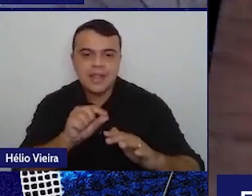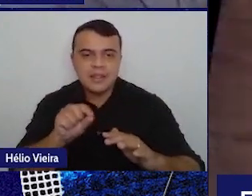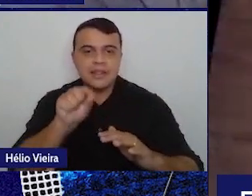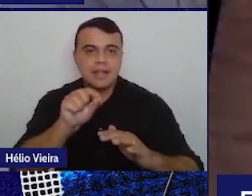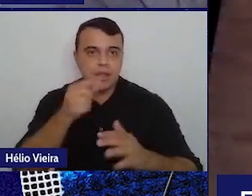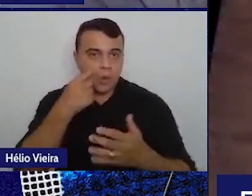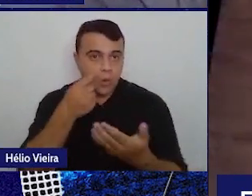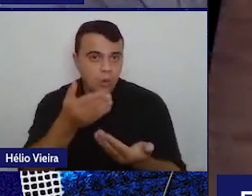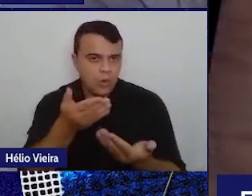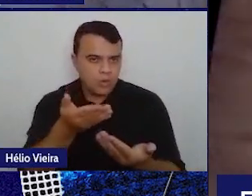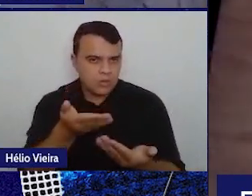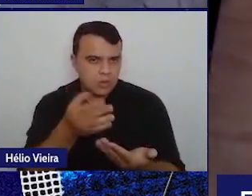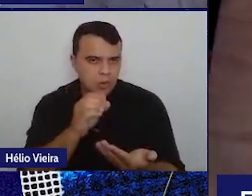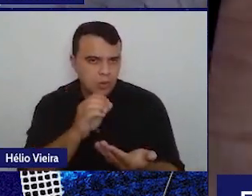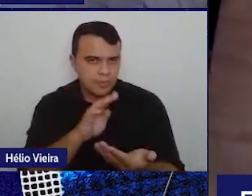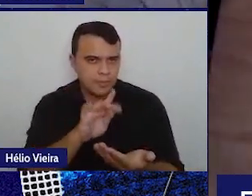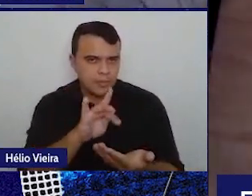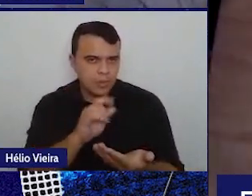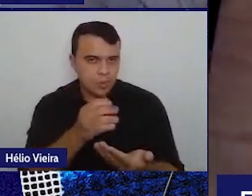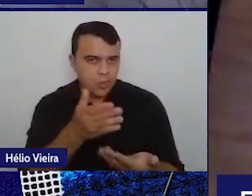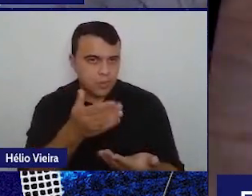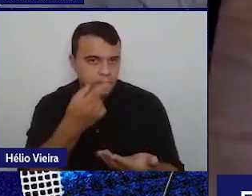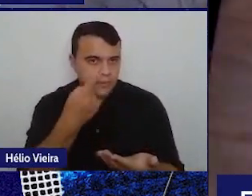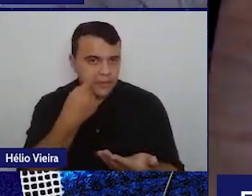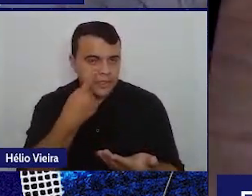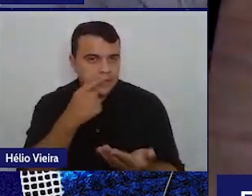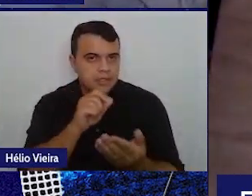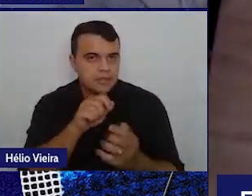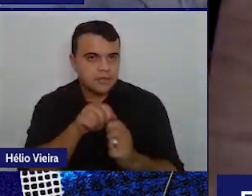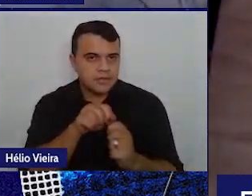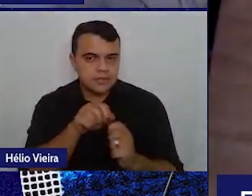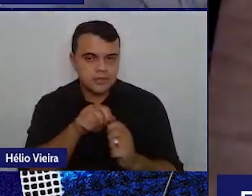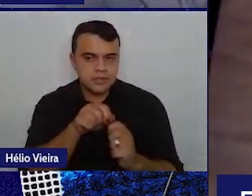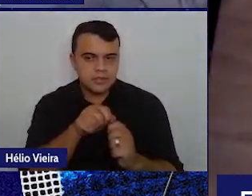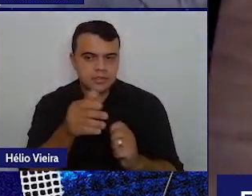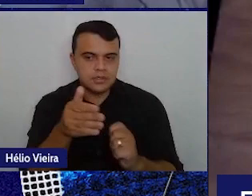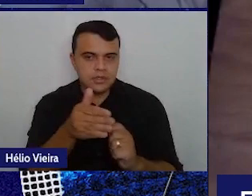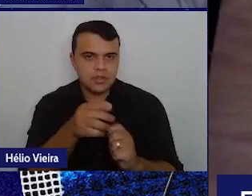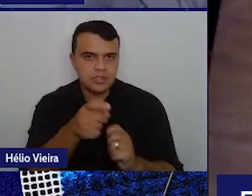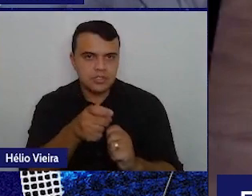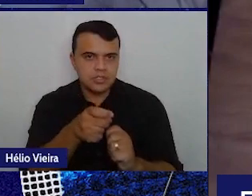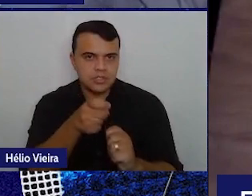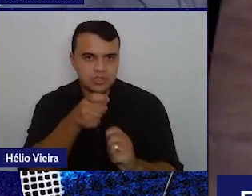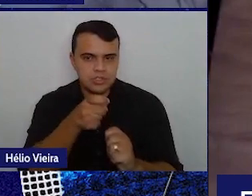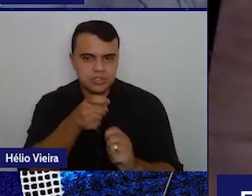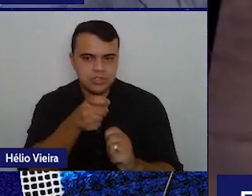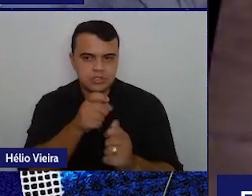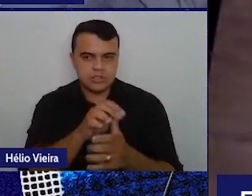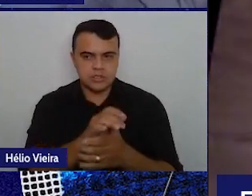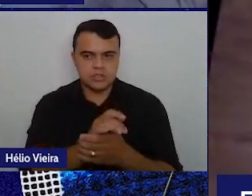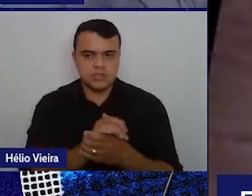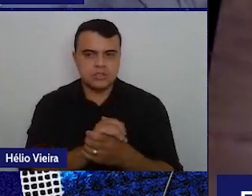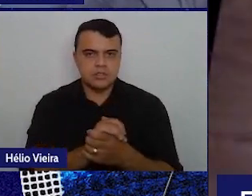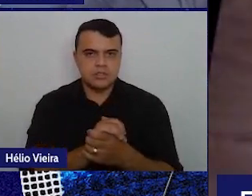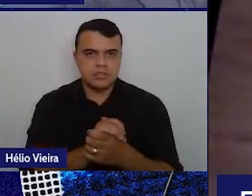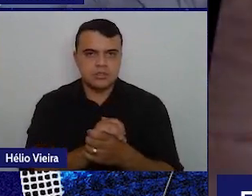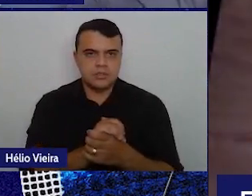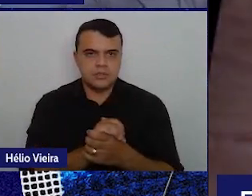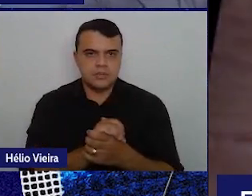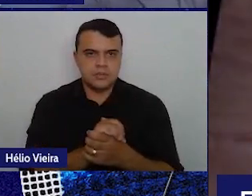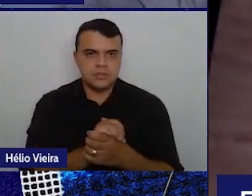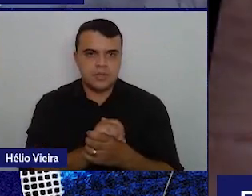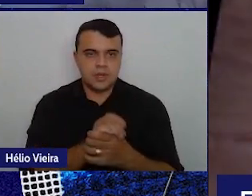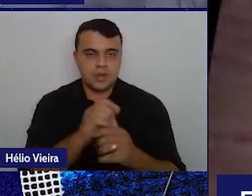oblíquo, vou fazer o X, né, o ponto de cruz, e